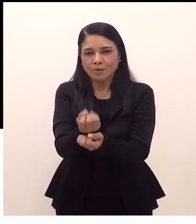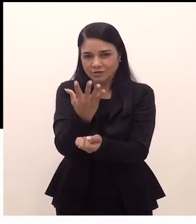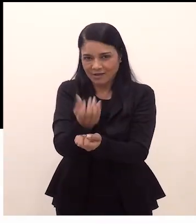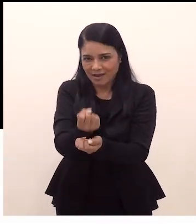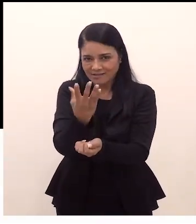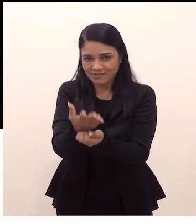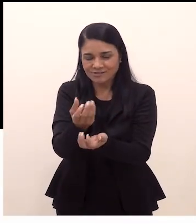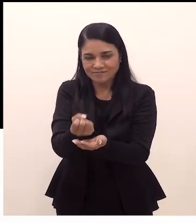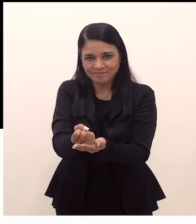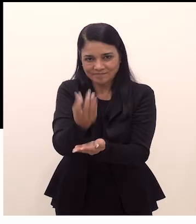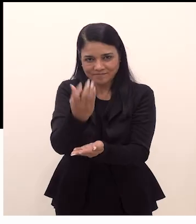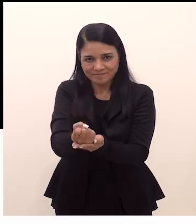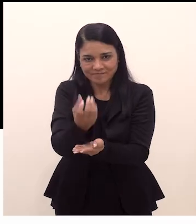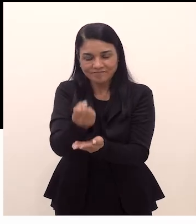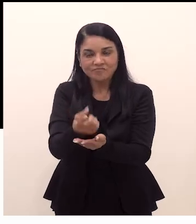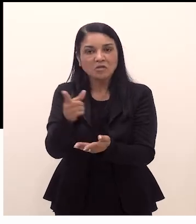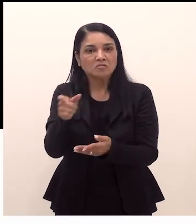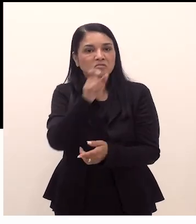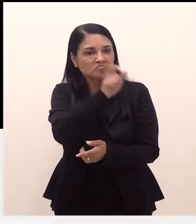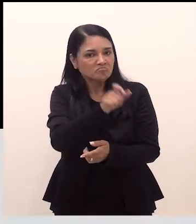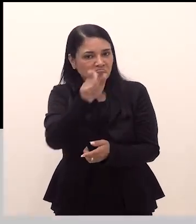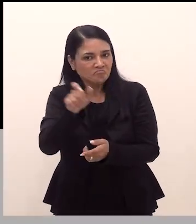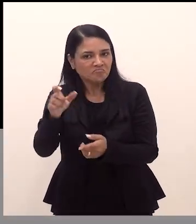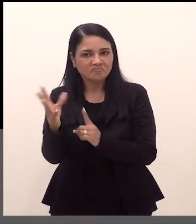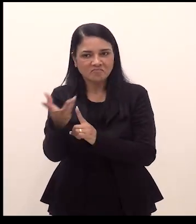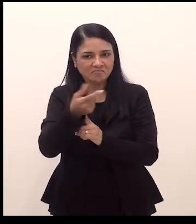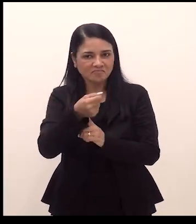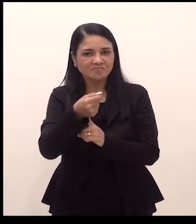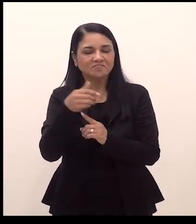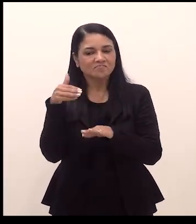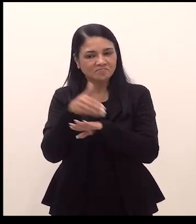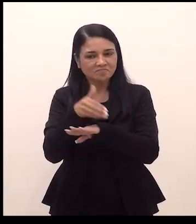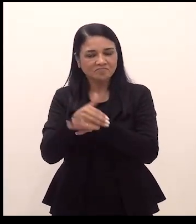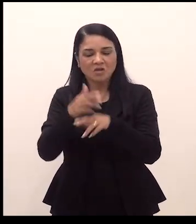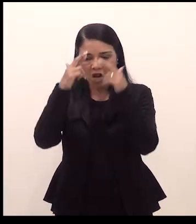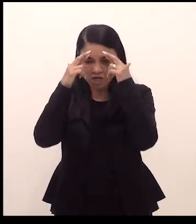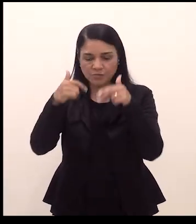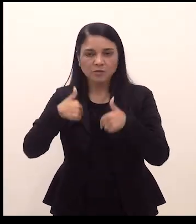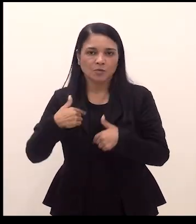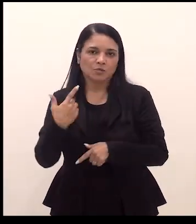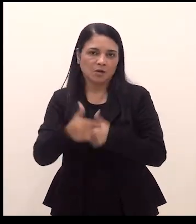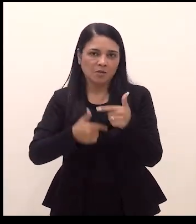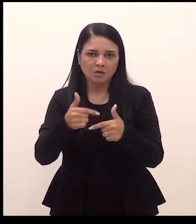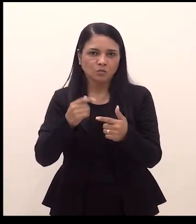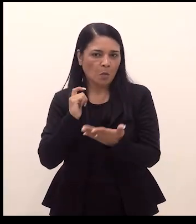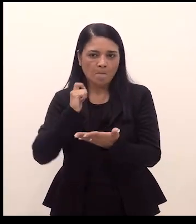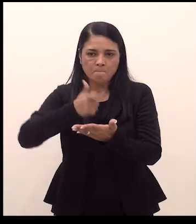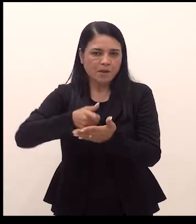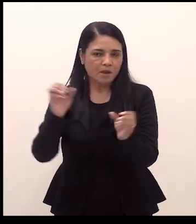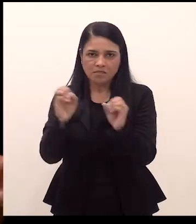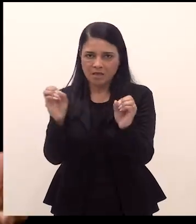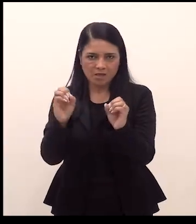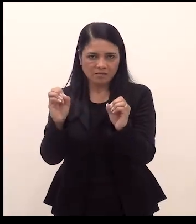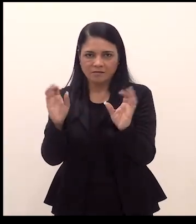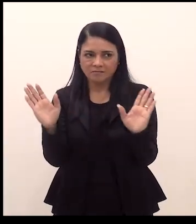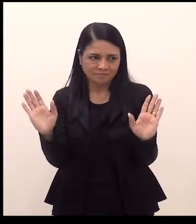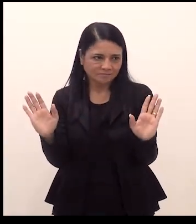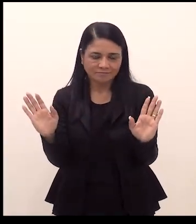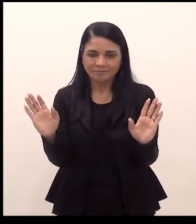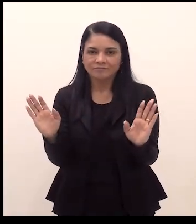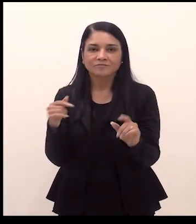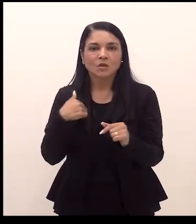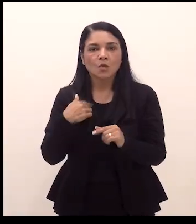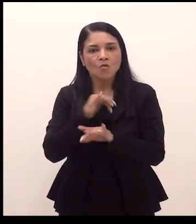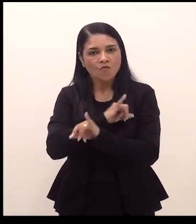independente, né, como um podcast, e que os artistas toparam comparecer por puro respeito ao meu trabalho, né? Nunca paguei nada,